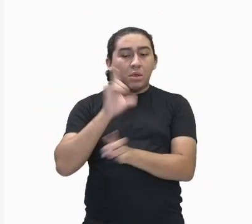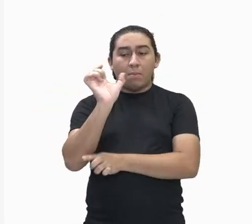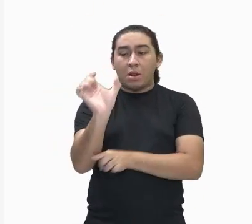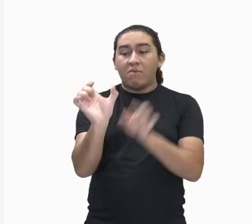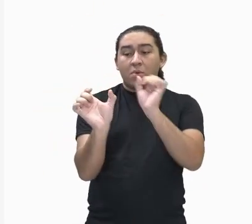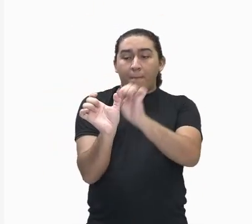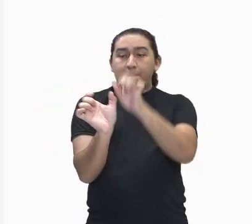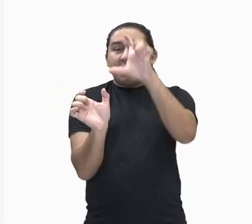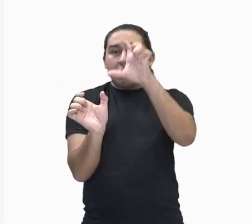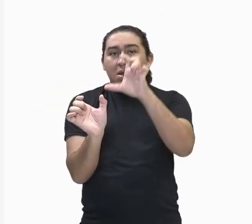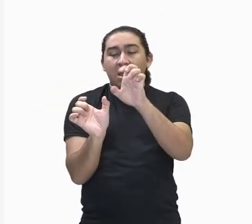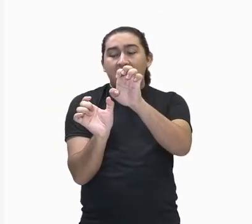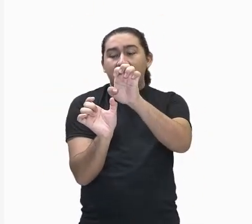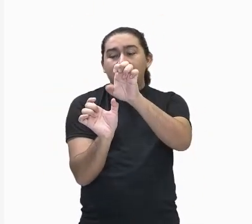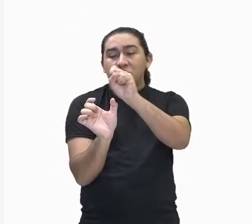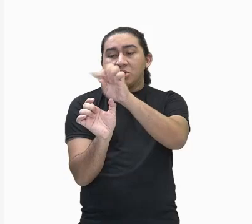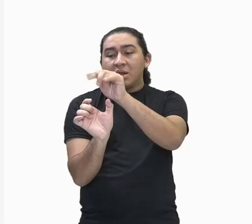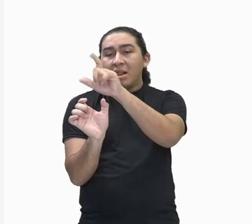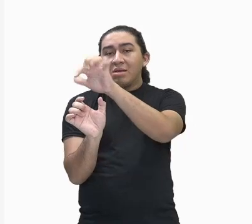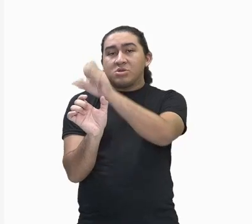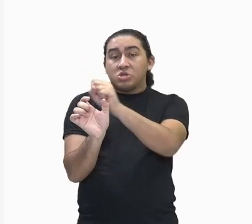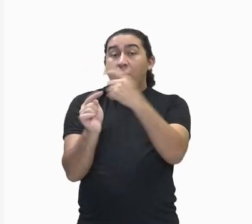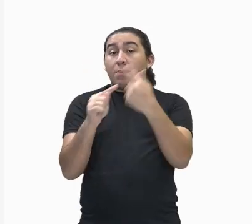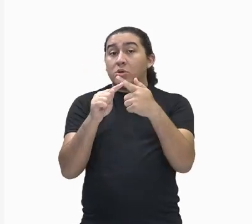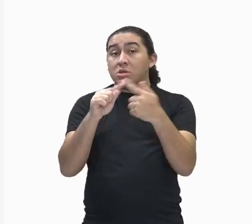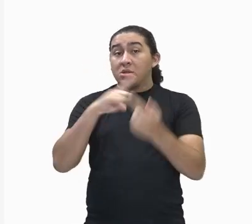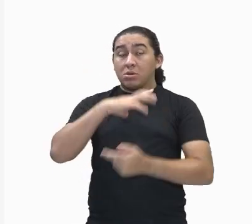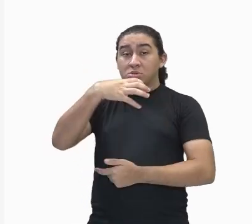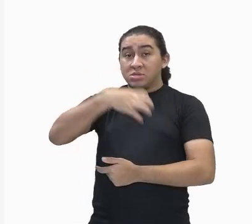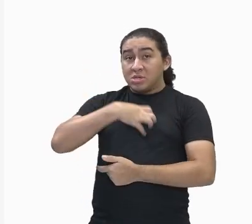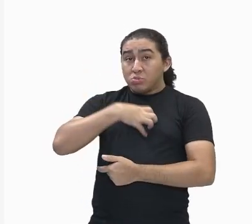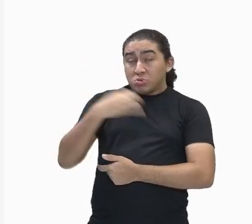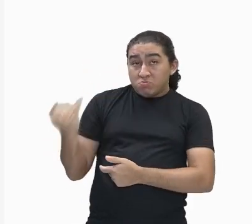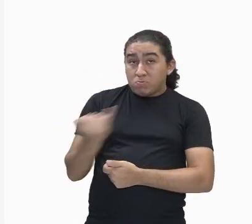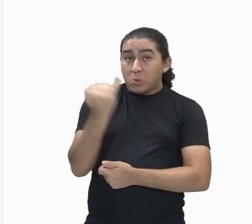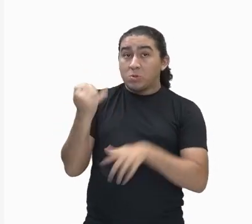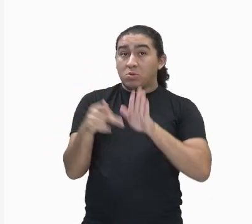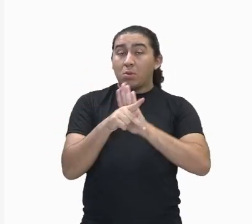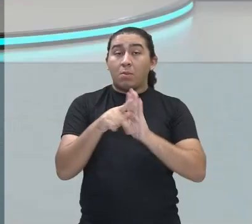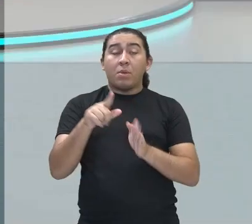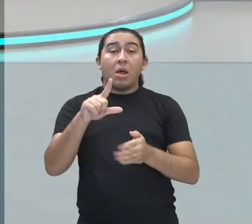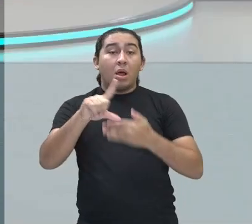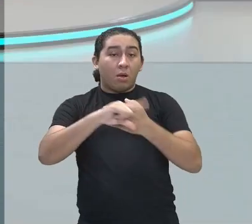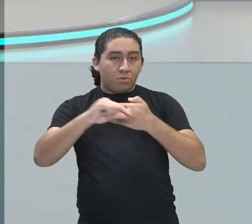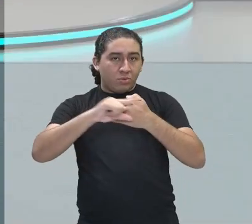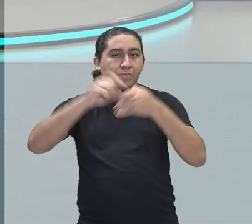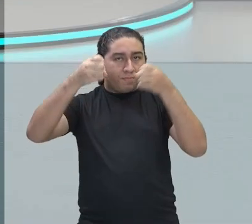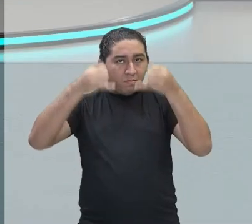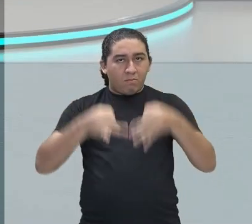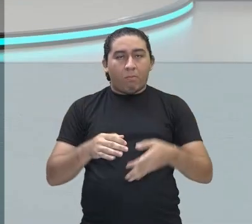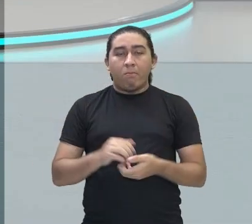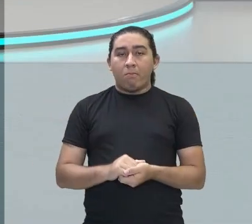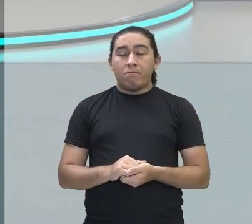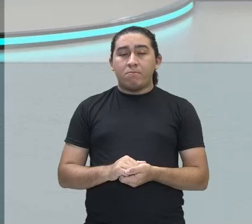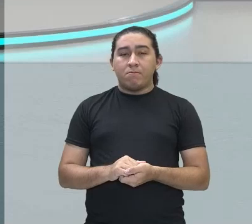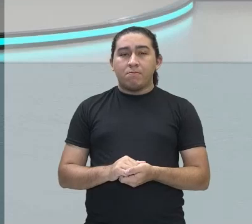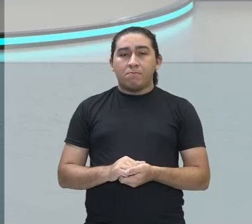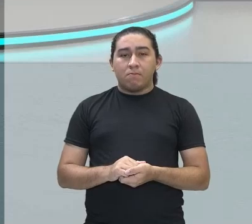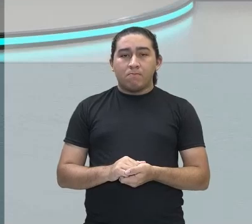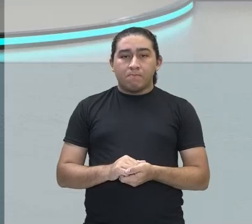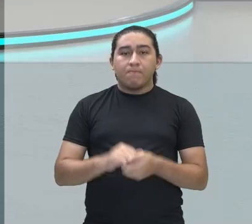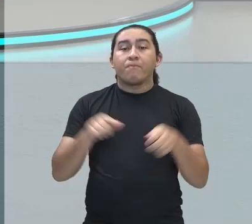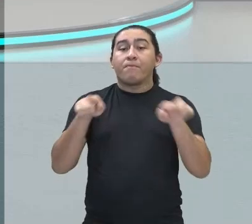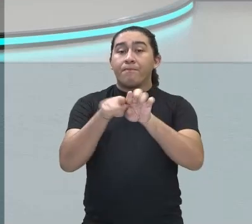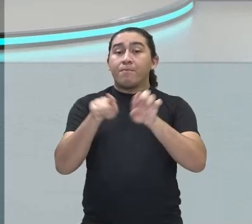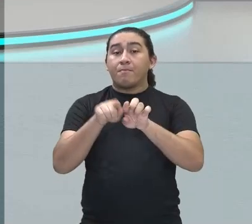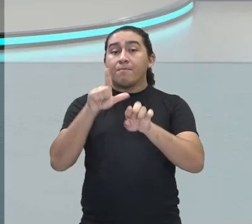porque ela tem uma carga emocional importante para o poeta. Continuando, então, temos aí